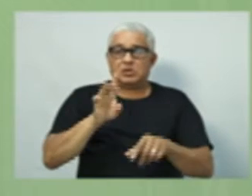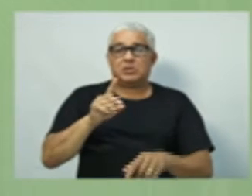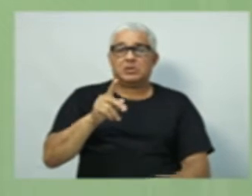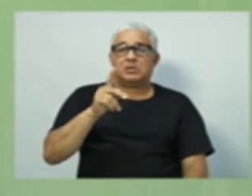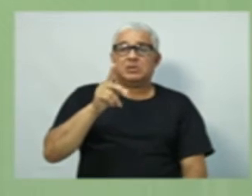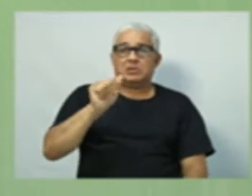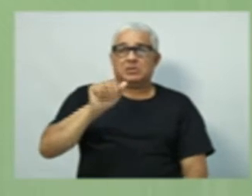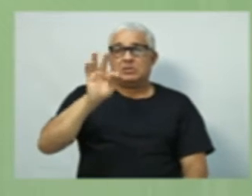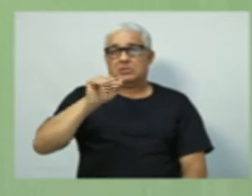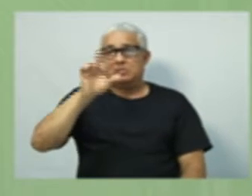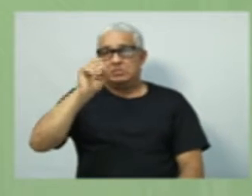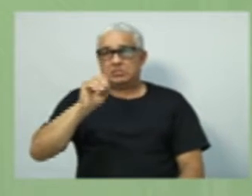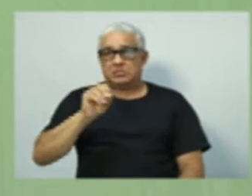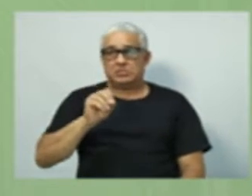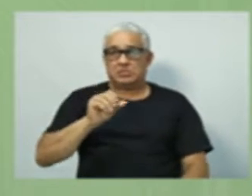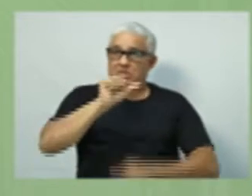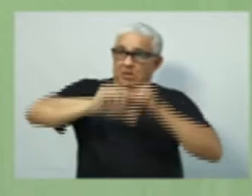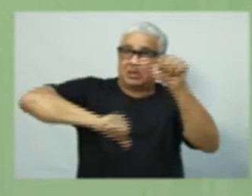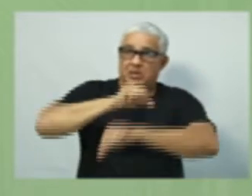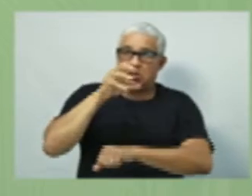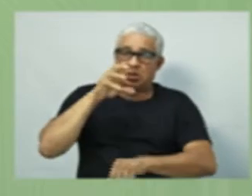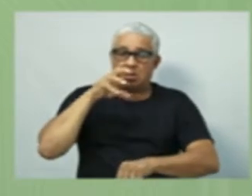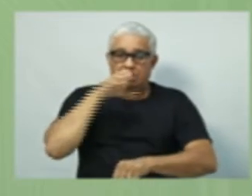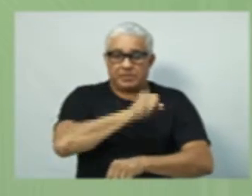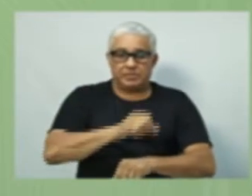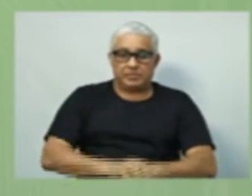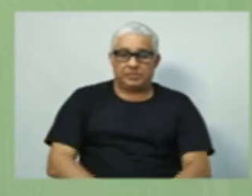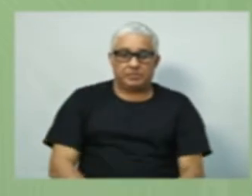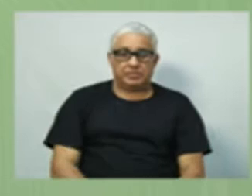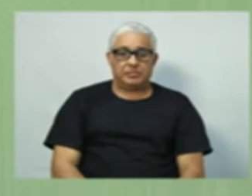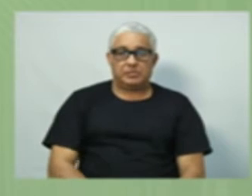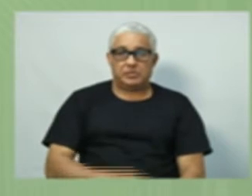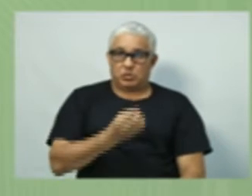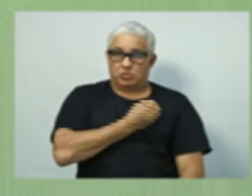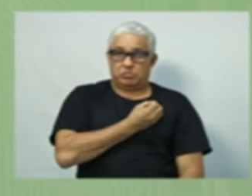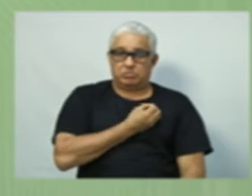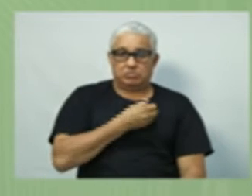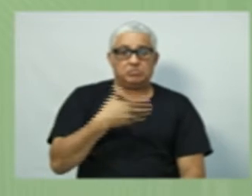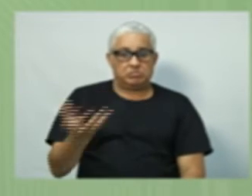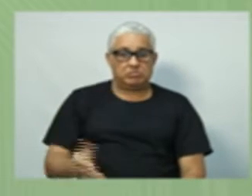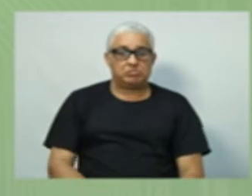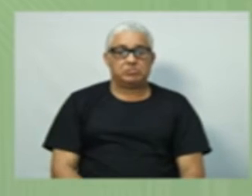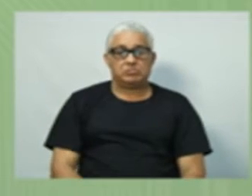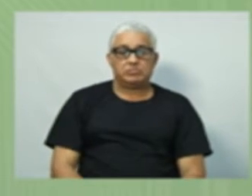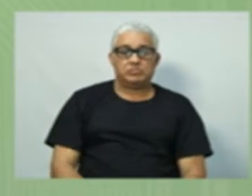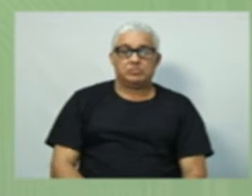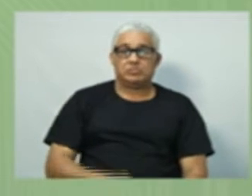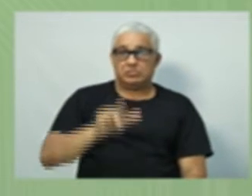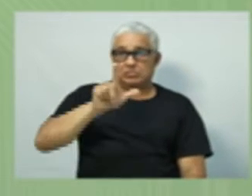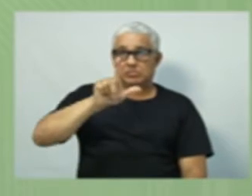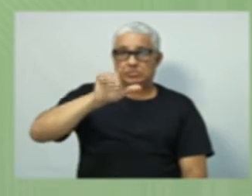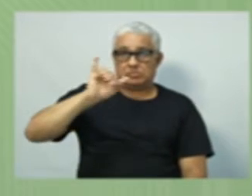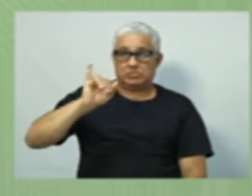de conversão imediata de inumeráveis quais são eles estão liquidez imediata é